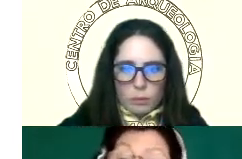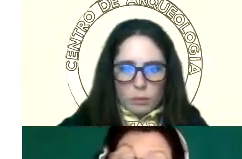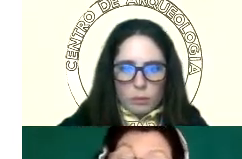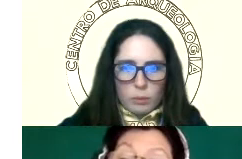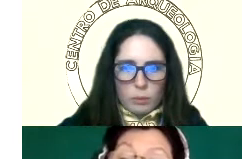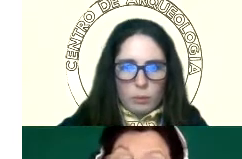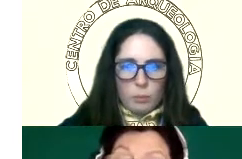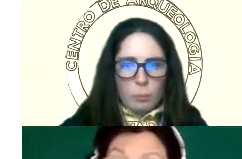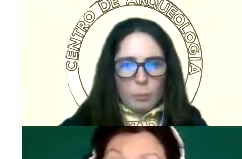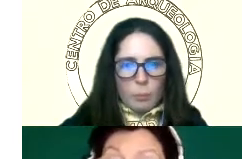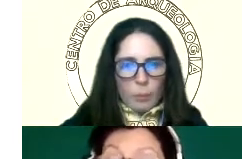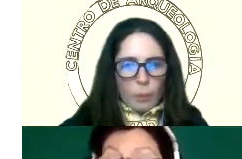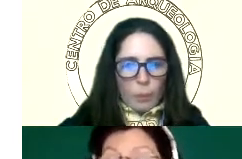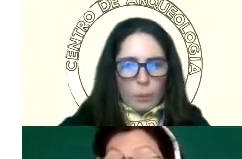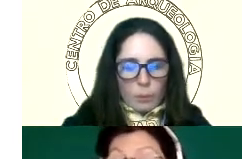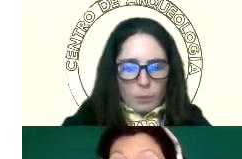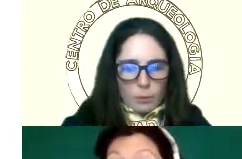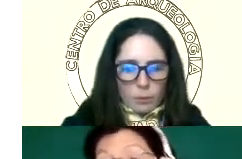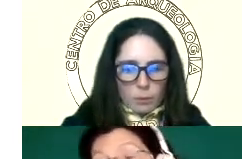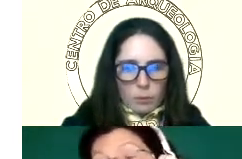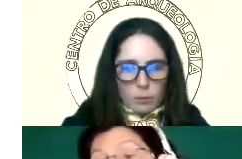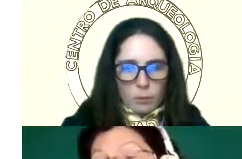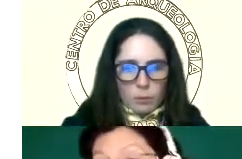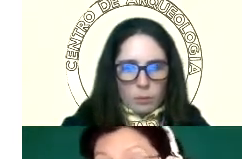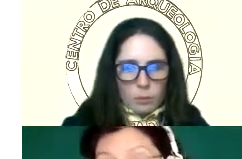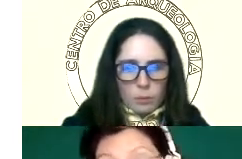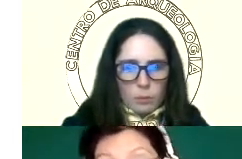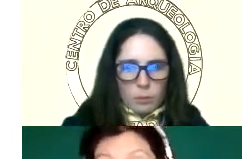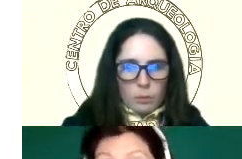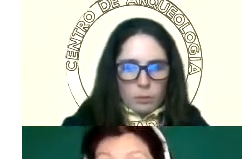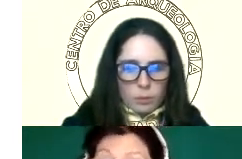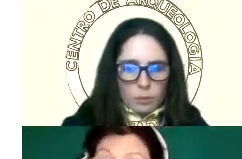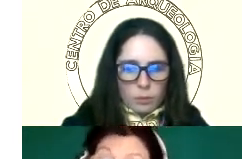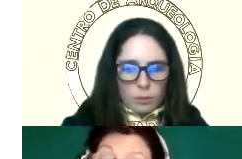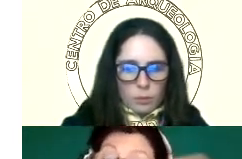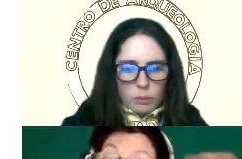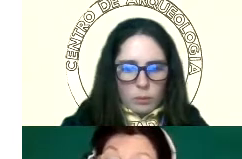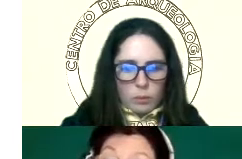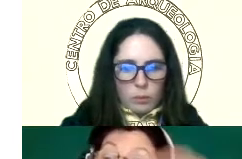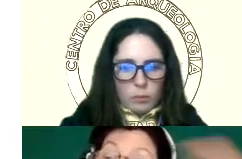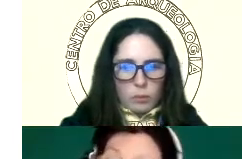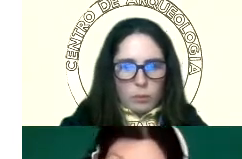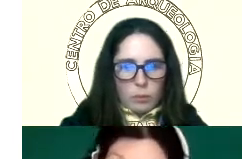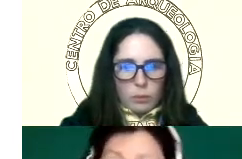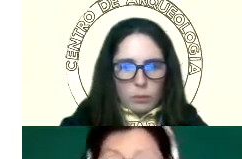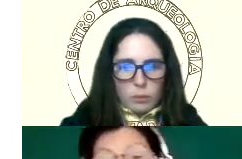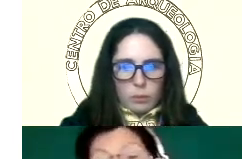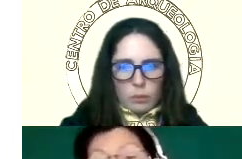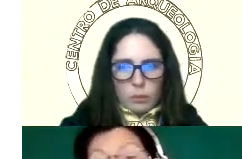e, portanto, criar uma base de dados relativamente àquilo que está a ser representado. Se nós lhe juntarmos um H